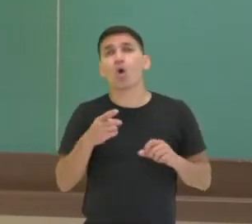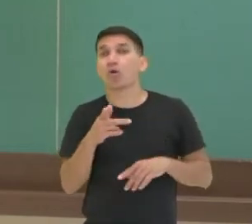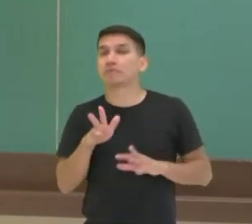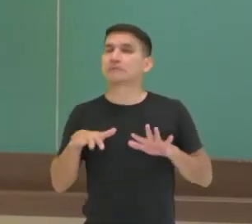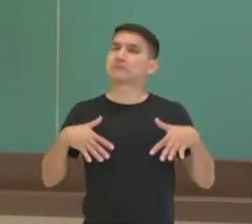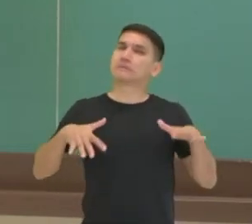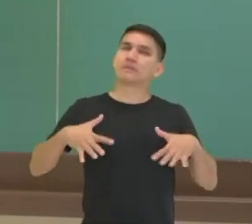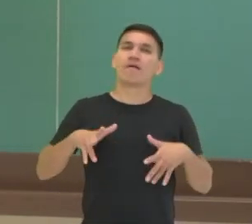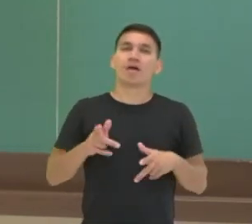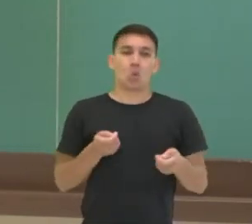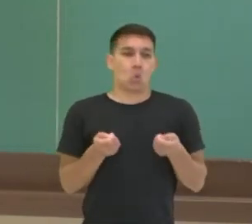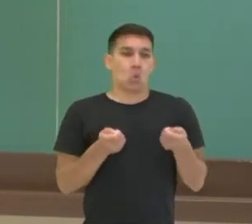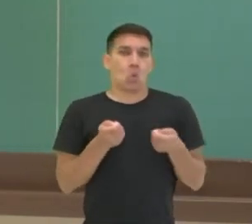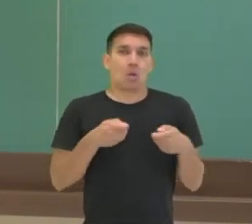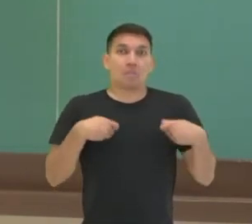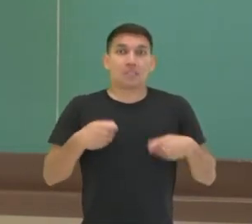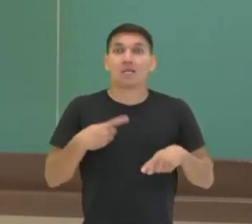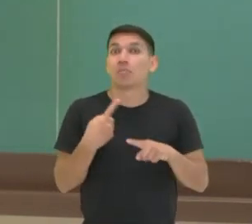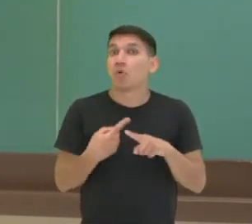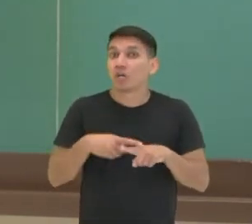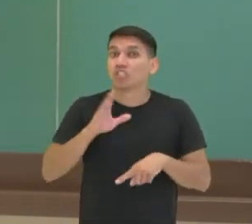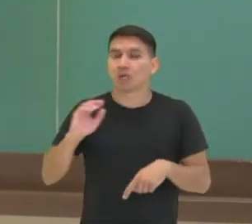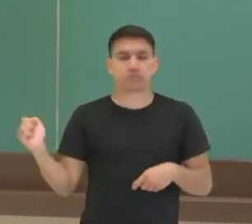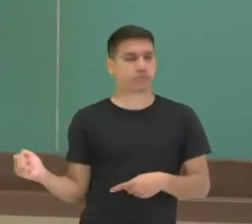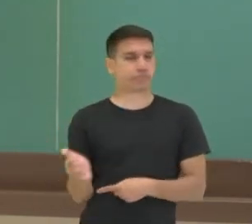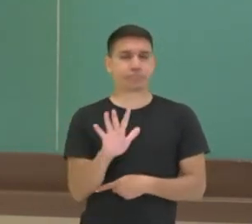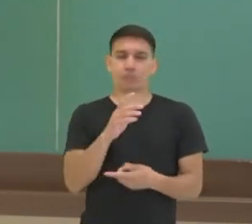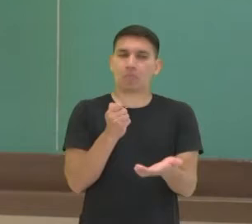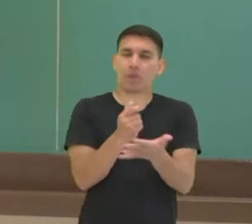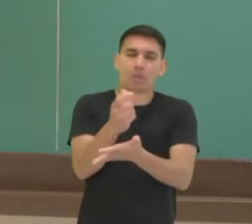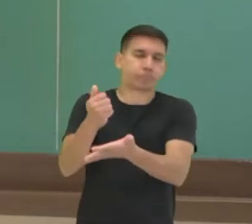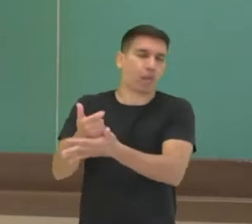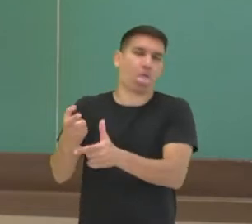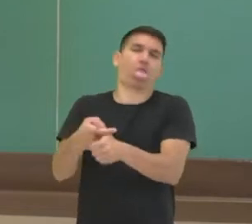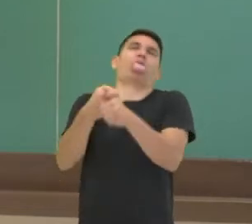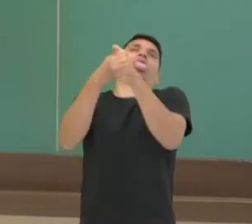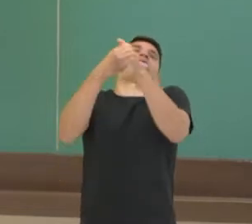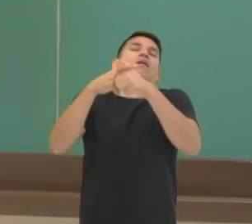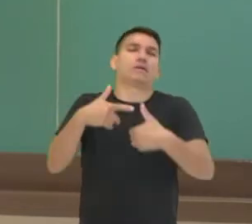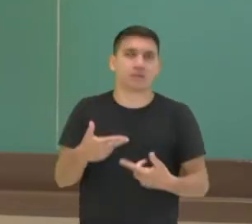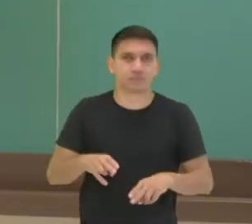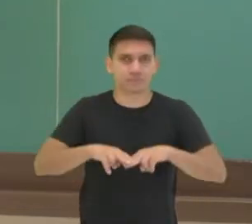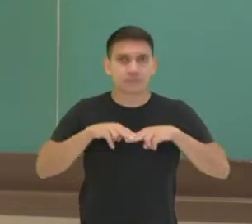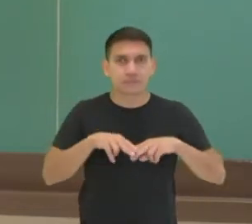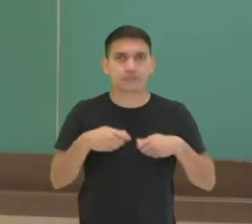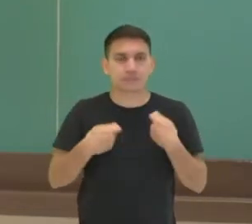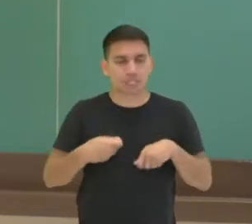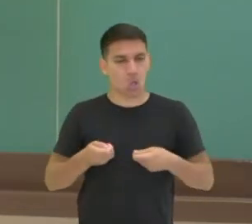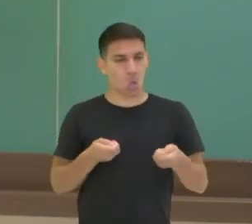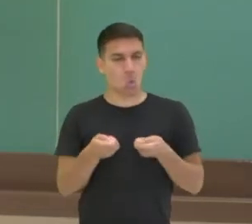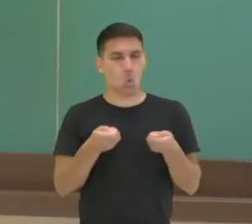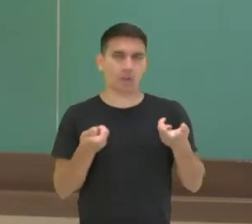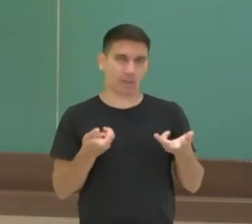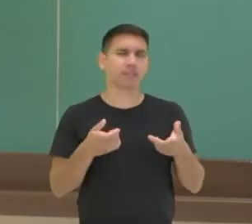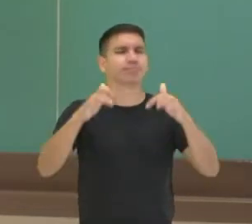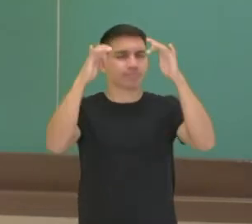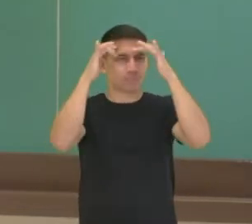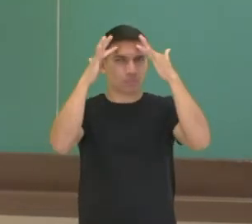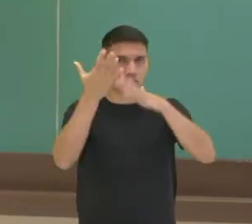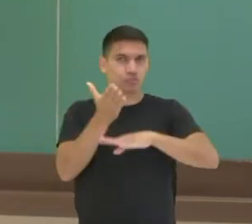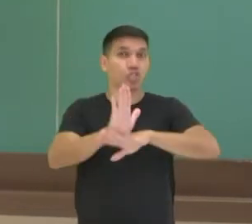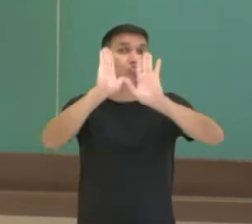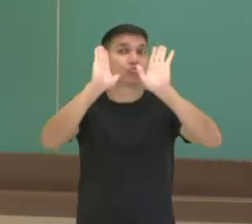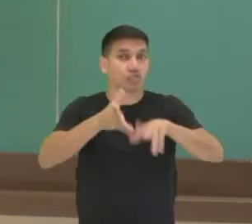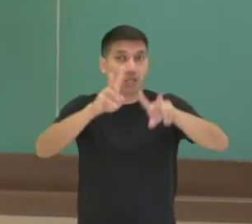sufocada, porque já no mês de fevereiro fez um gasto enorme, né, comprando ali por impulsividade, né? Então fica aí uma reflexão já